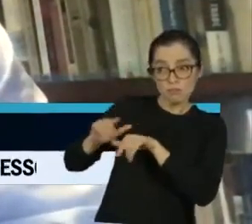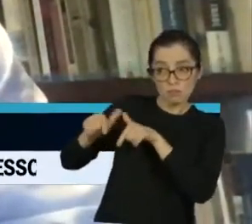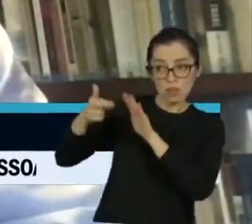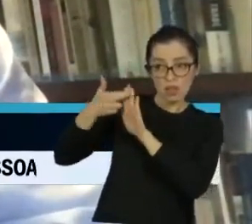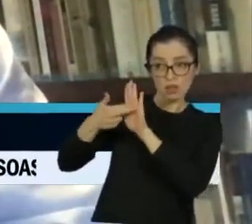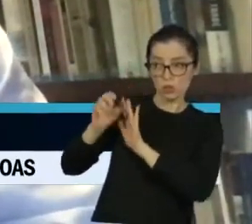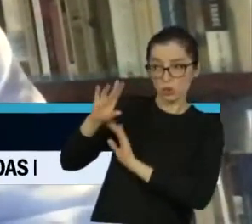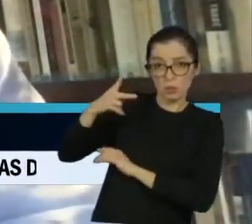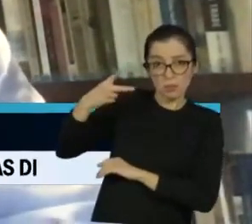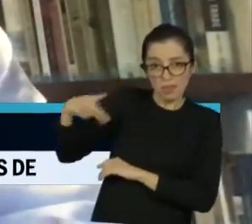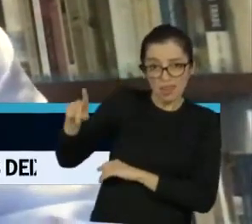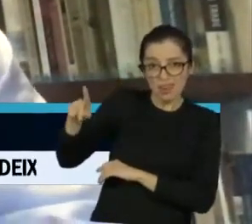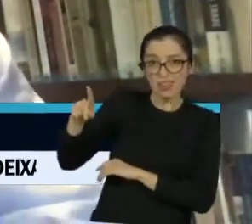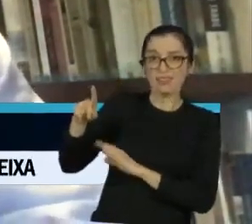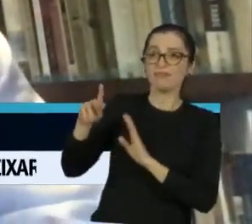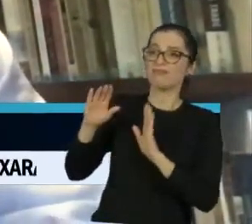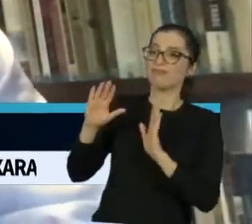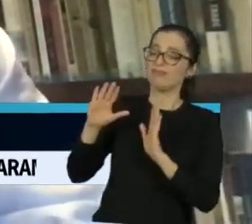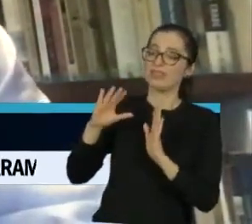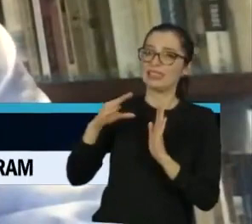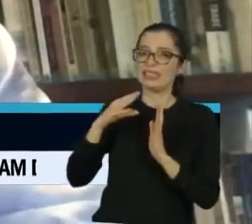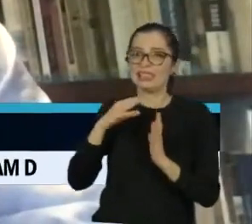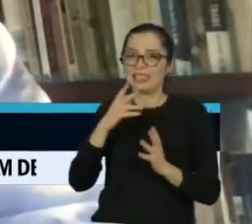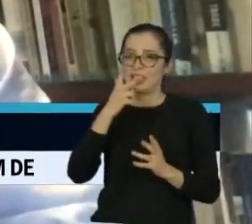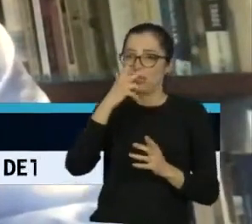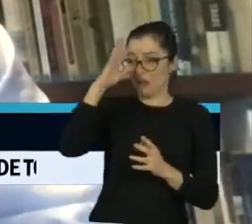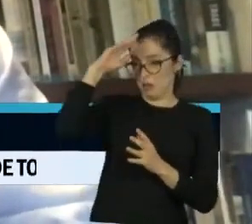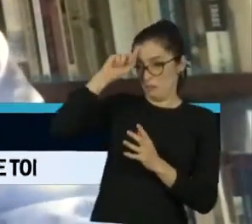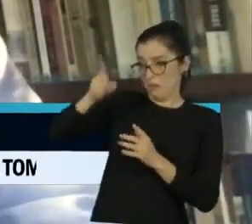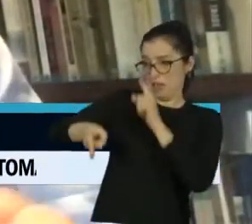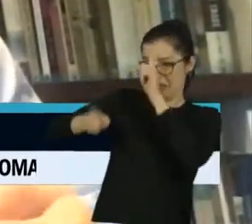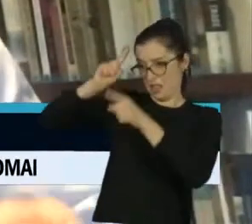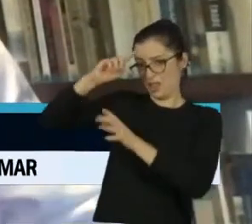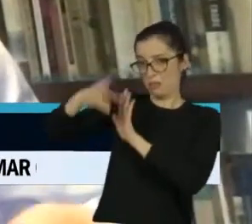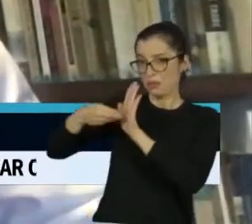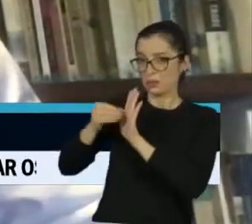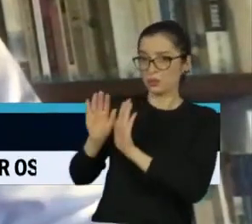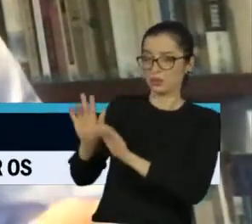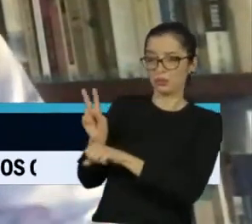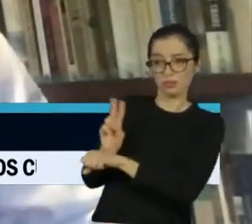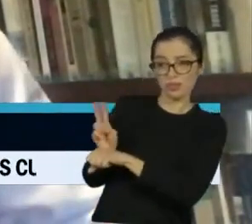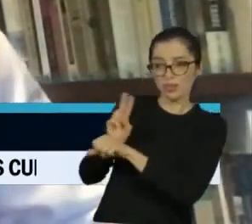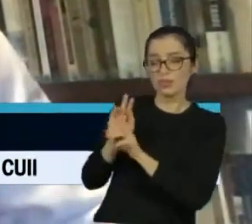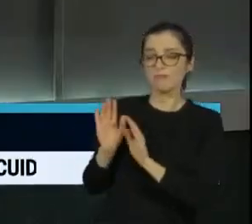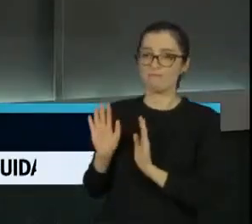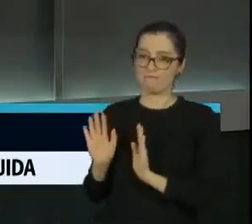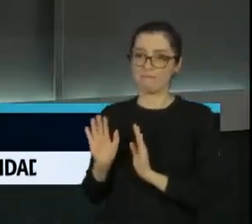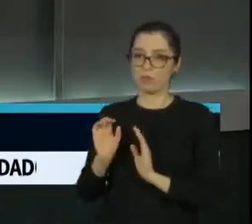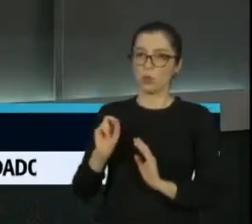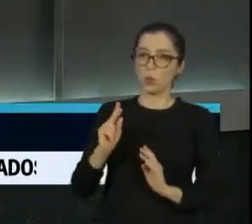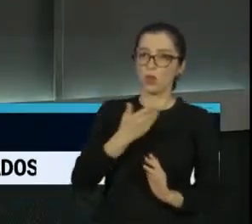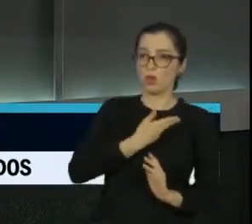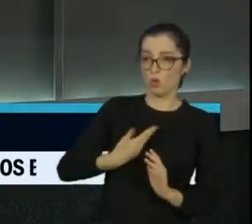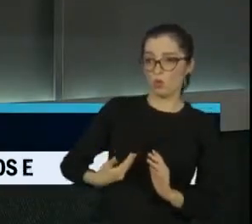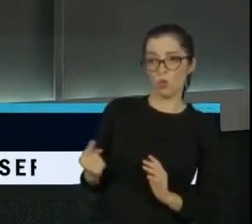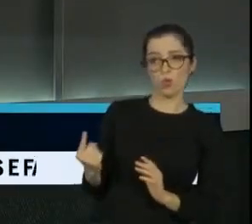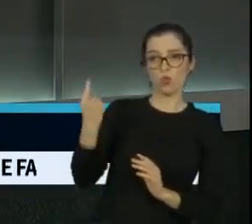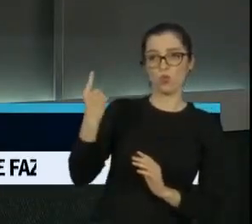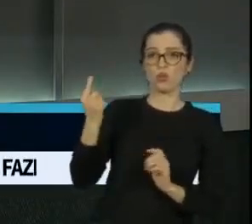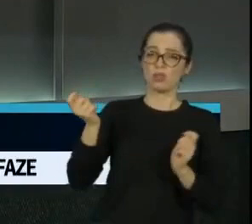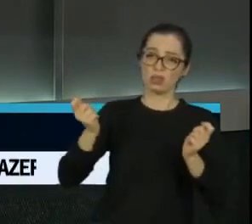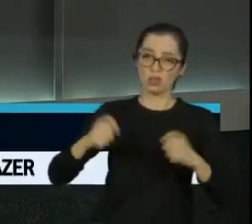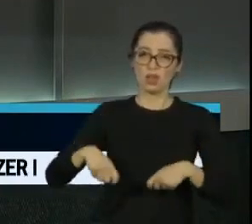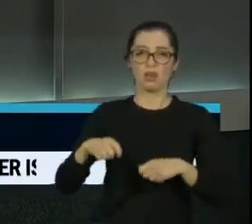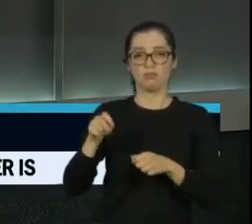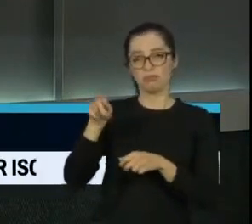tomar em relação à Amazônia. Por exemplo, a coerção policial. Só o governo pode pôr na cadeia quem